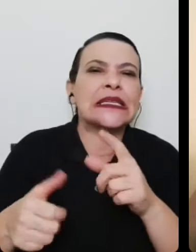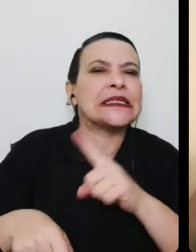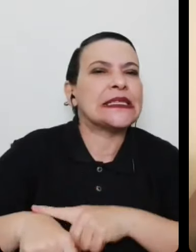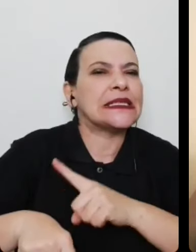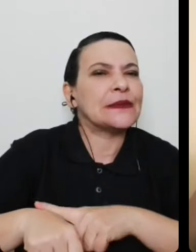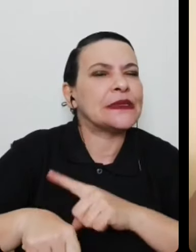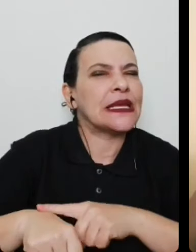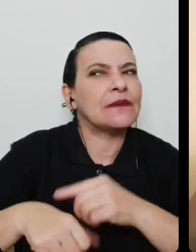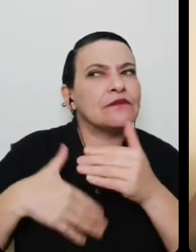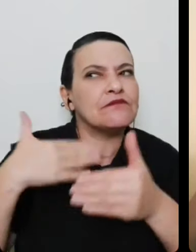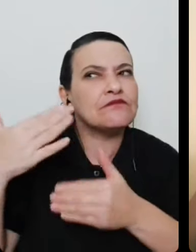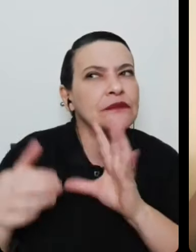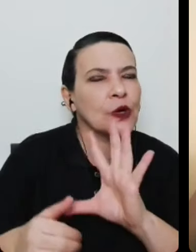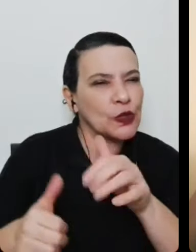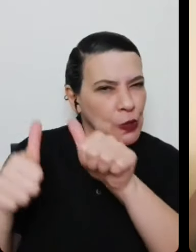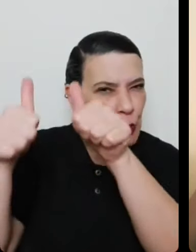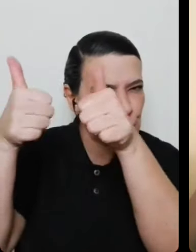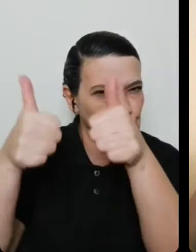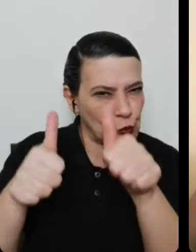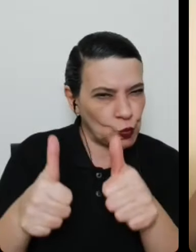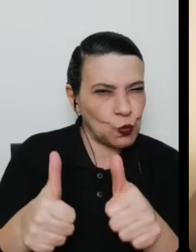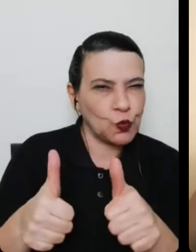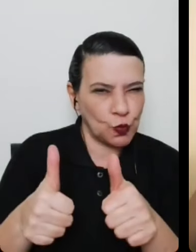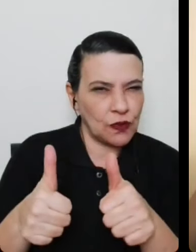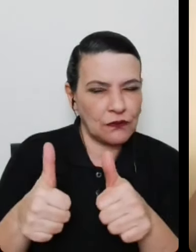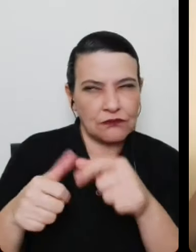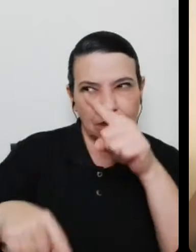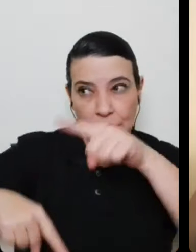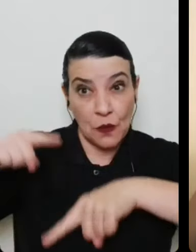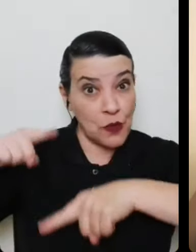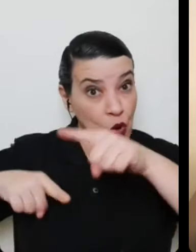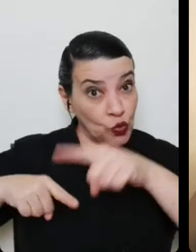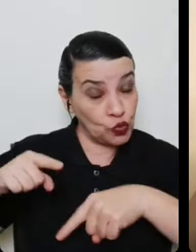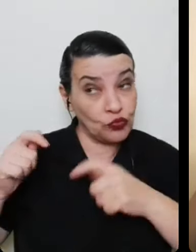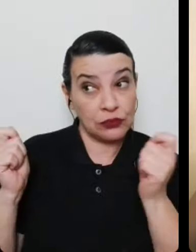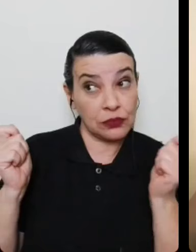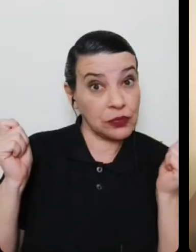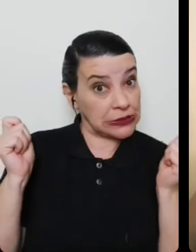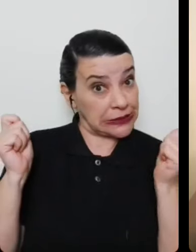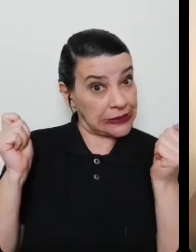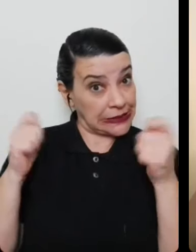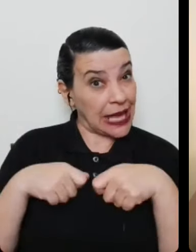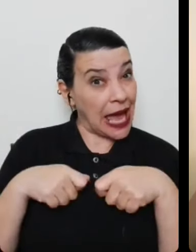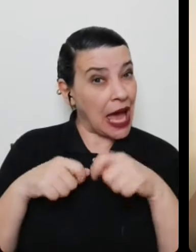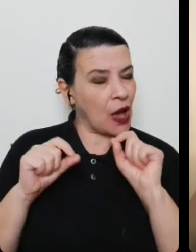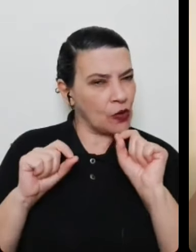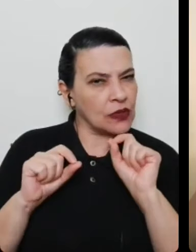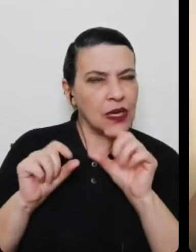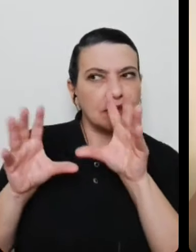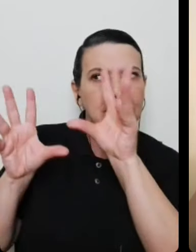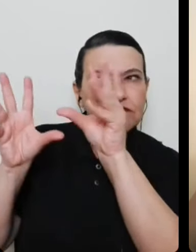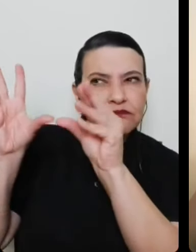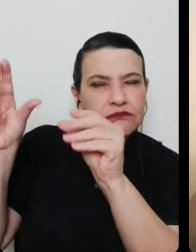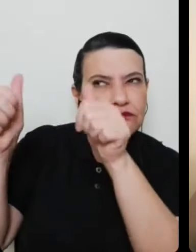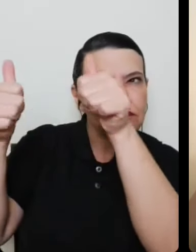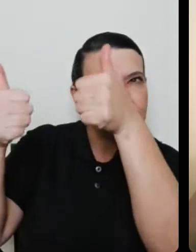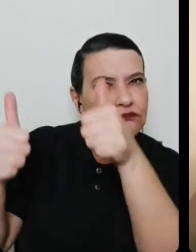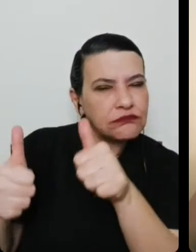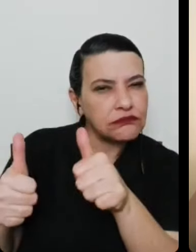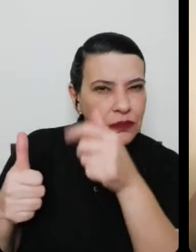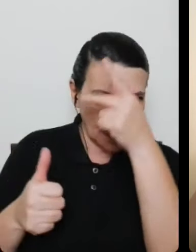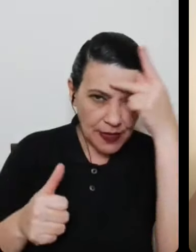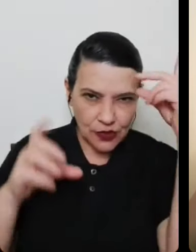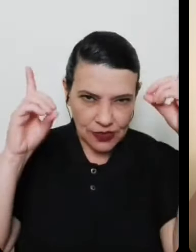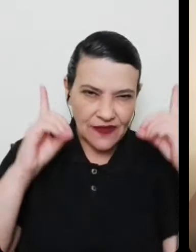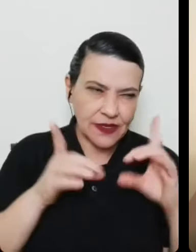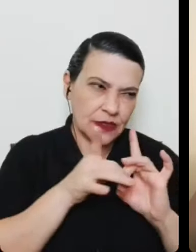a gente chegou em uma peça, um objeto que era possível, né, o toque a pessoas com